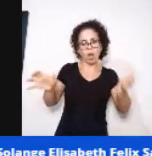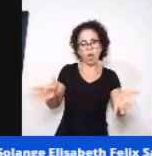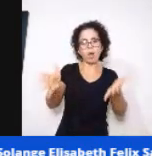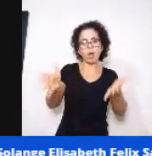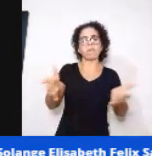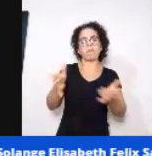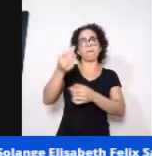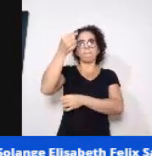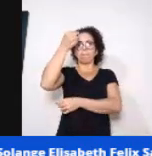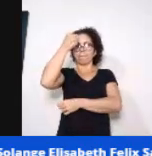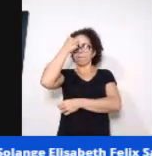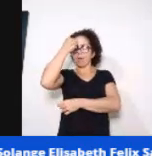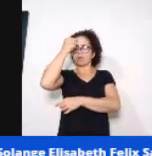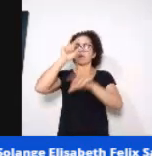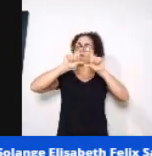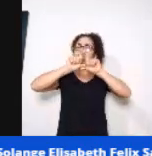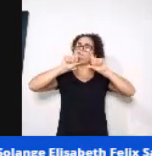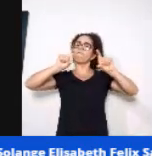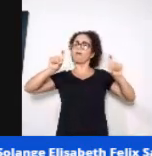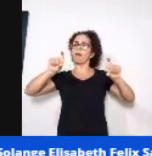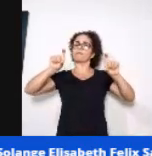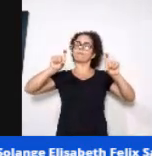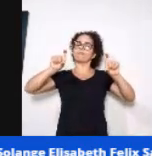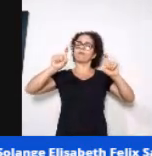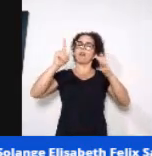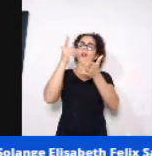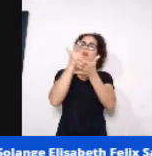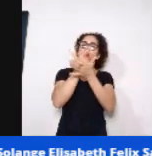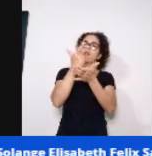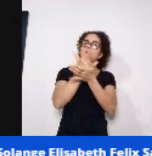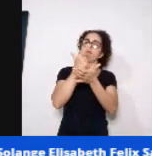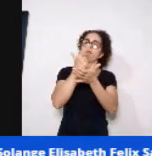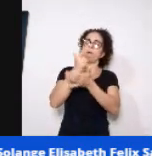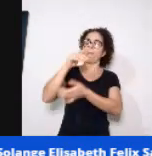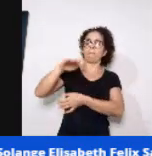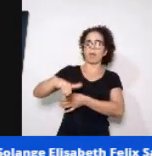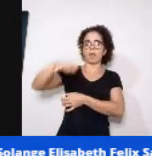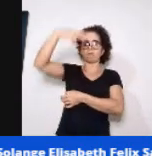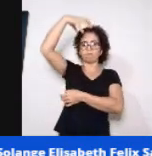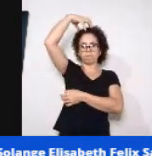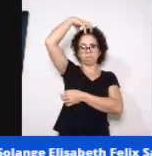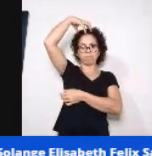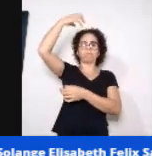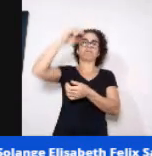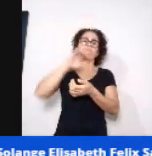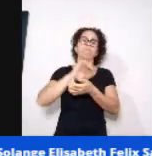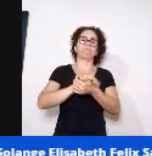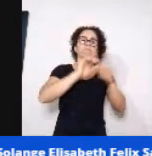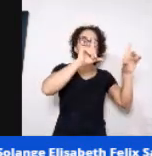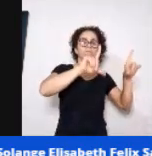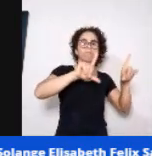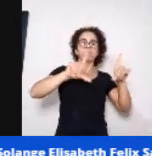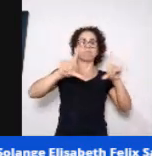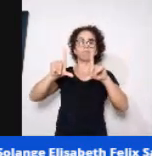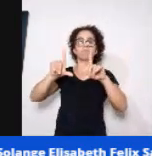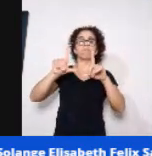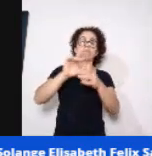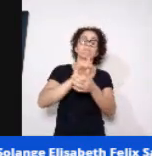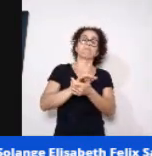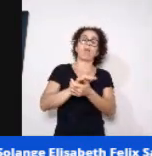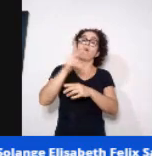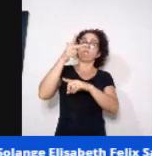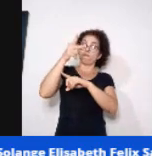Pense sobre essa frase, o peso que ela tem. Mais um. É um vídeo que eu quero que vocês